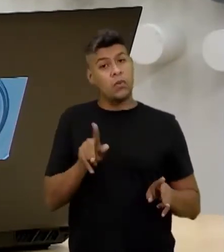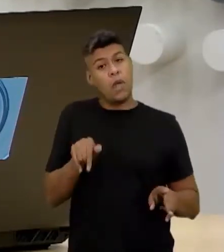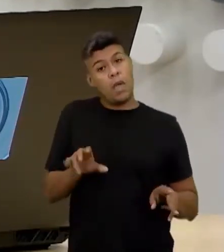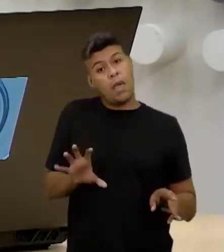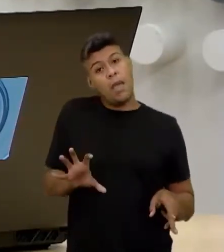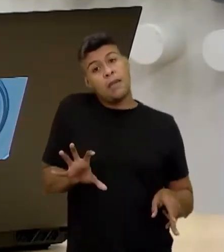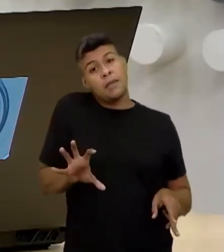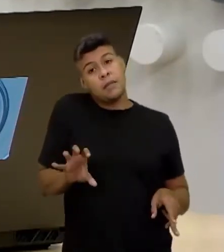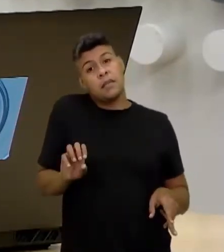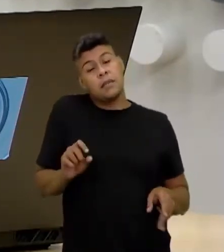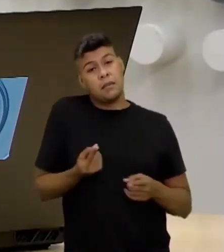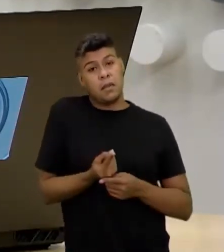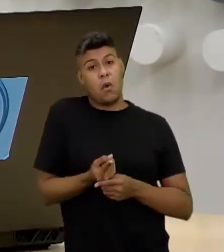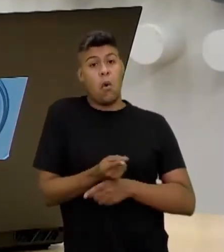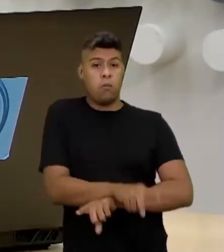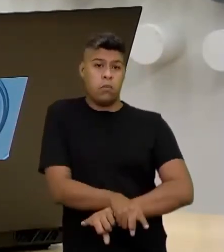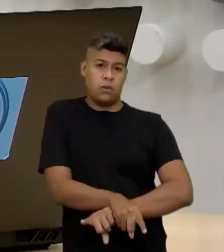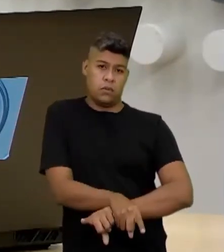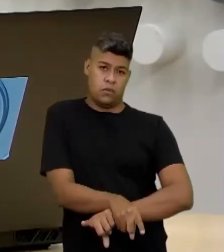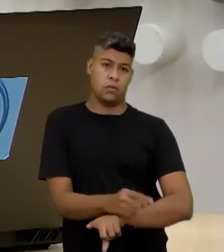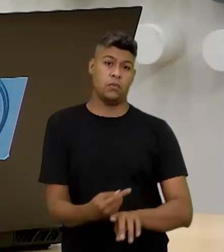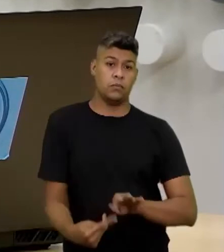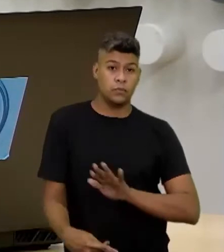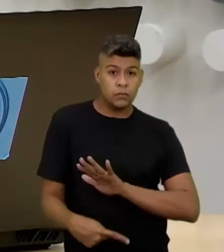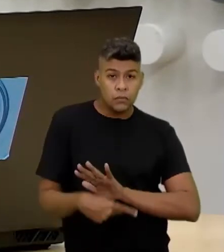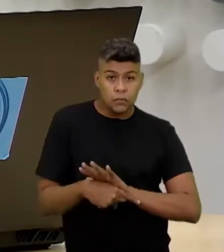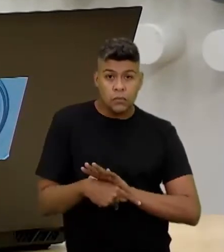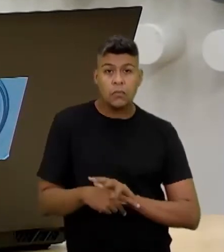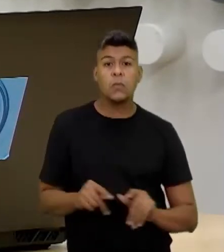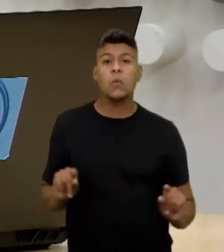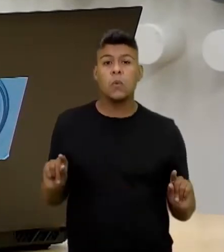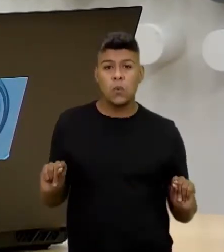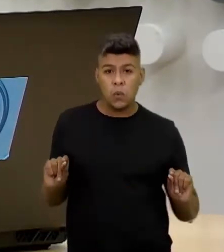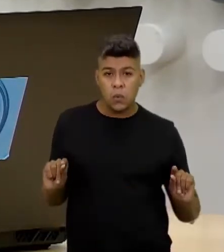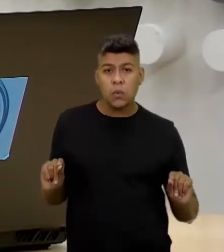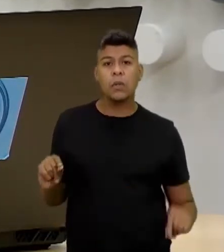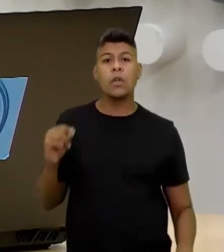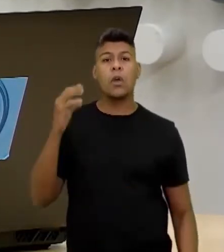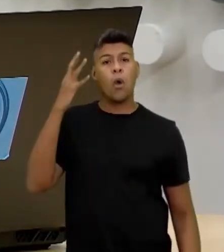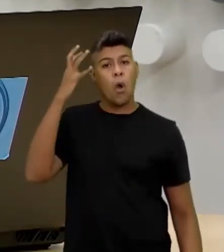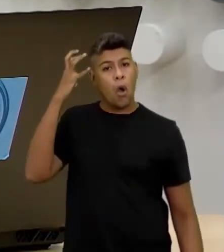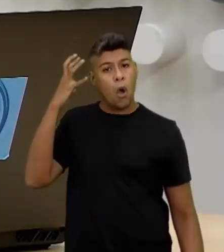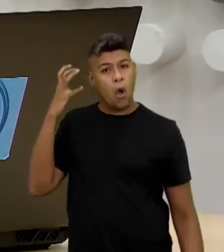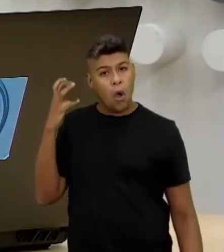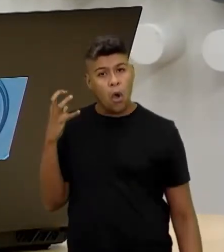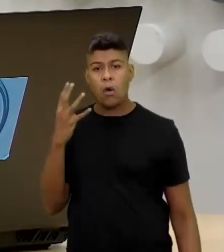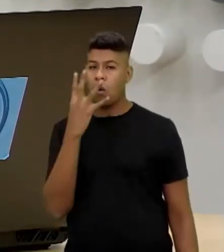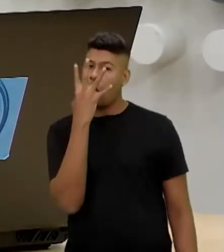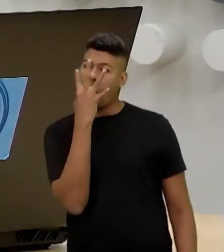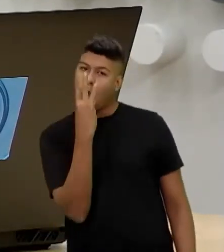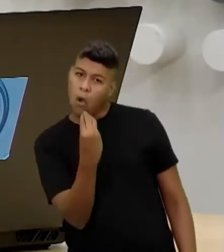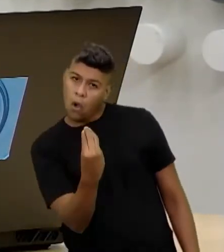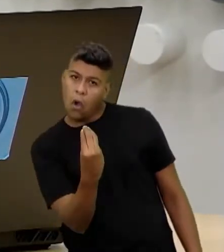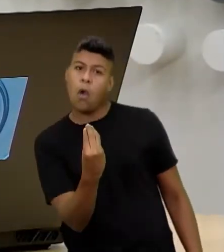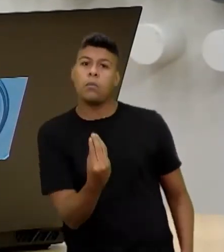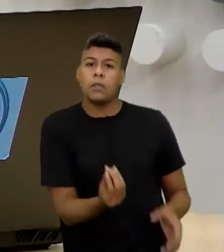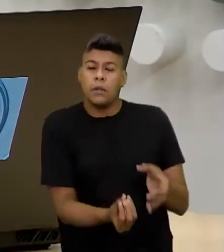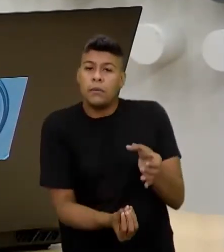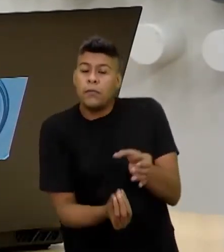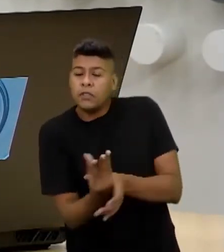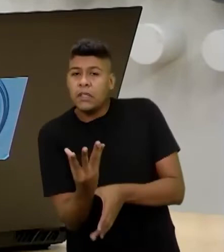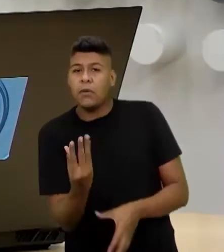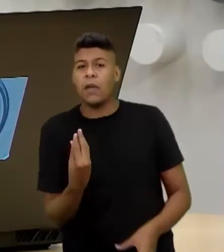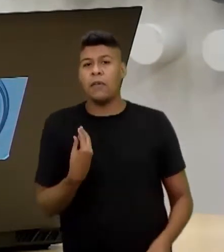assim oposto ao retrato que roçou que Hobbes havia pintado é